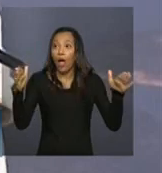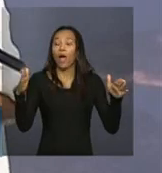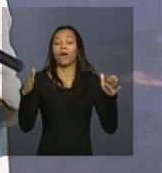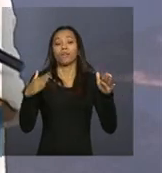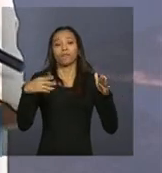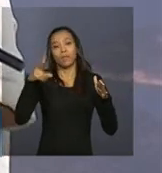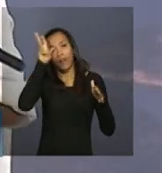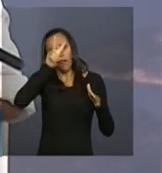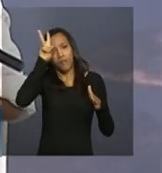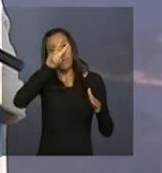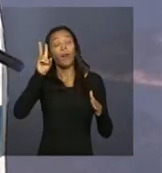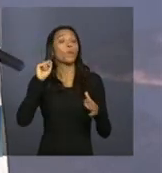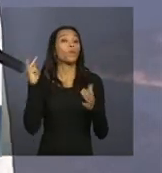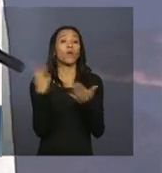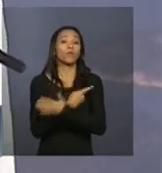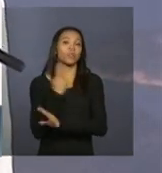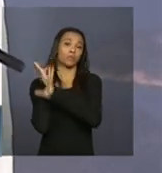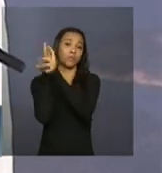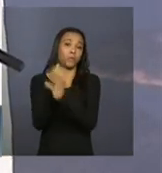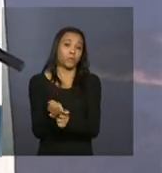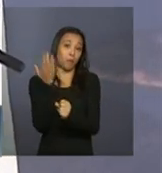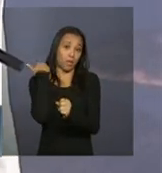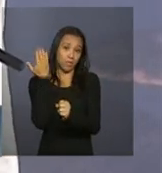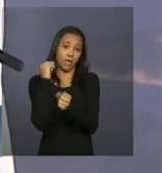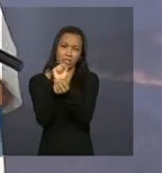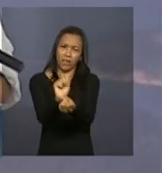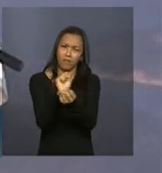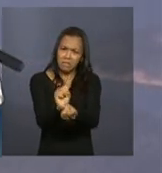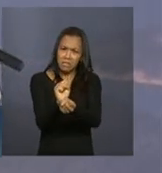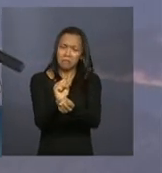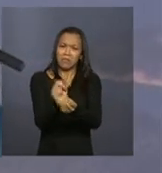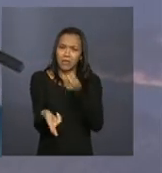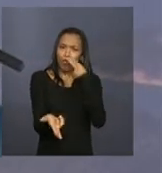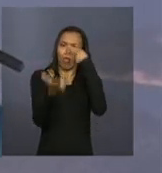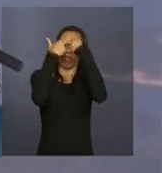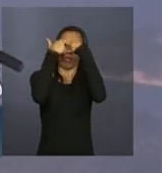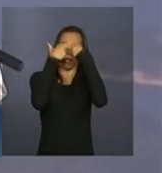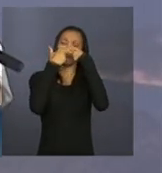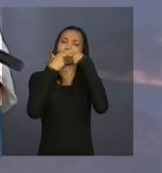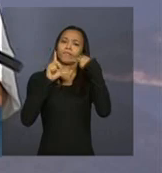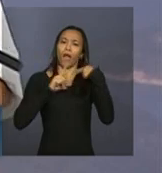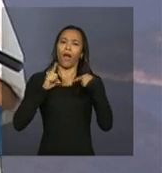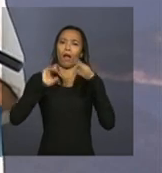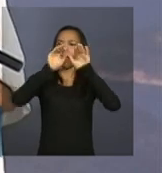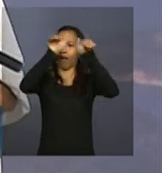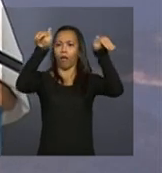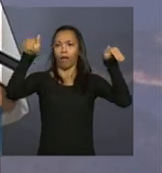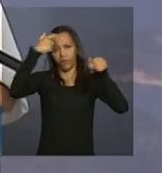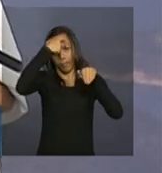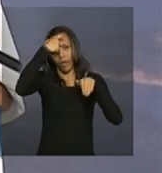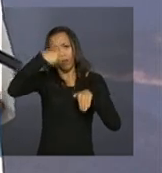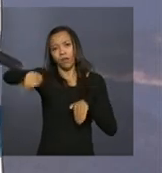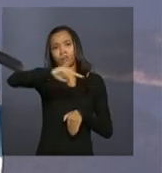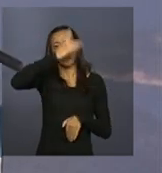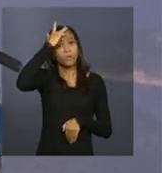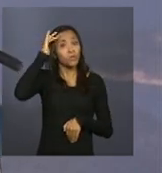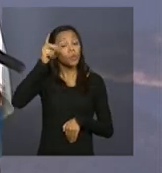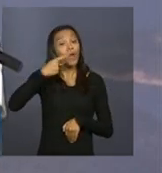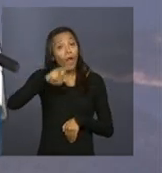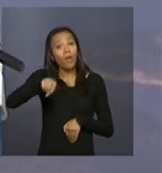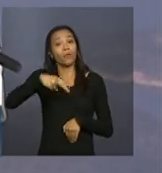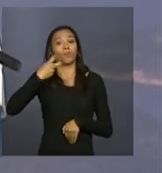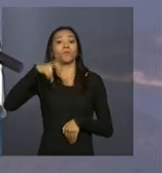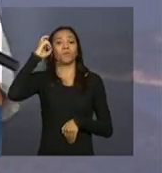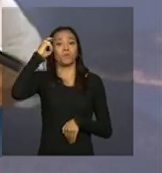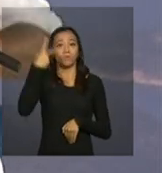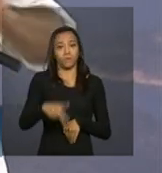mostrar, essa escravidão que ainda deixa marcas, que ainda, enfim, dá um norte da nossa cultura e que a gente vive